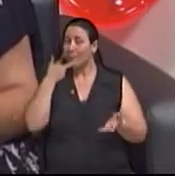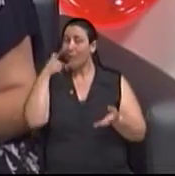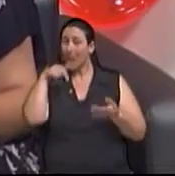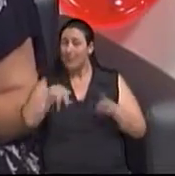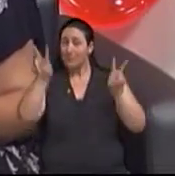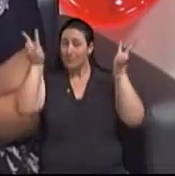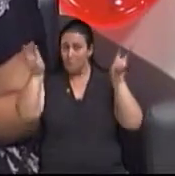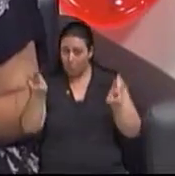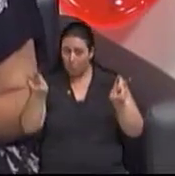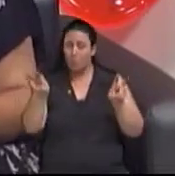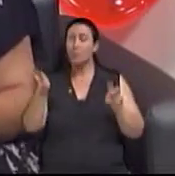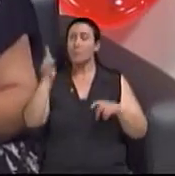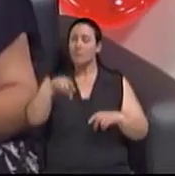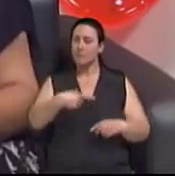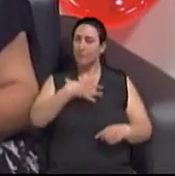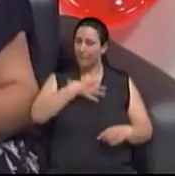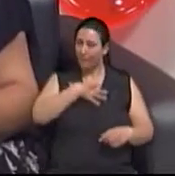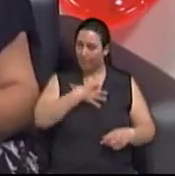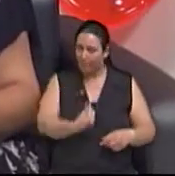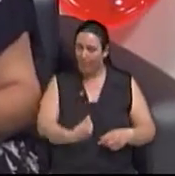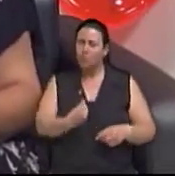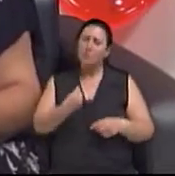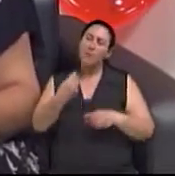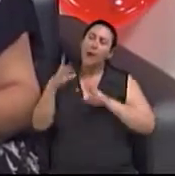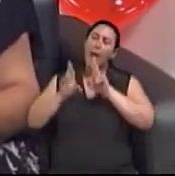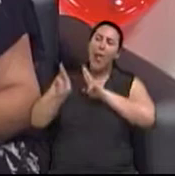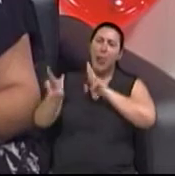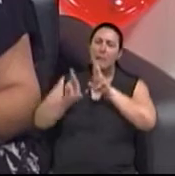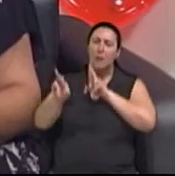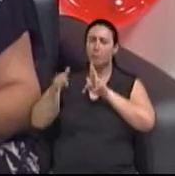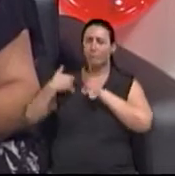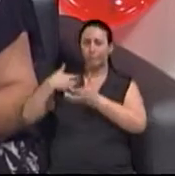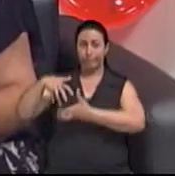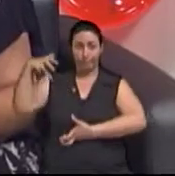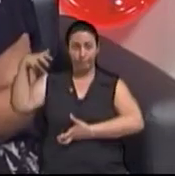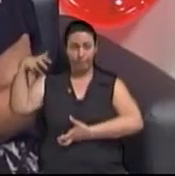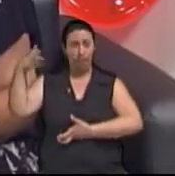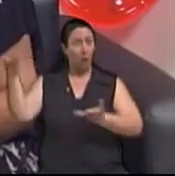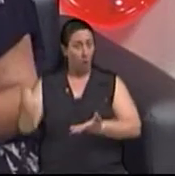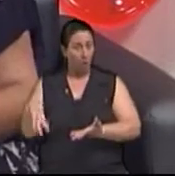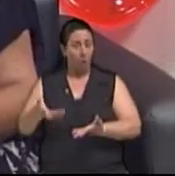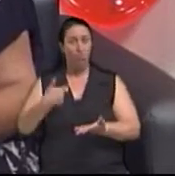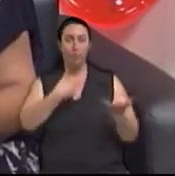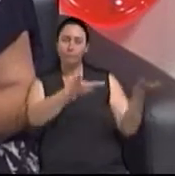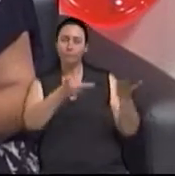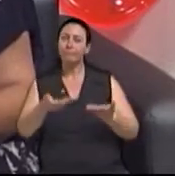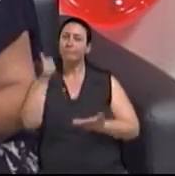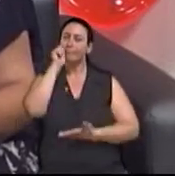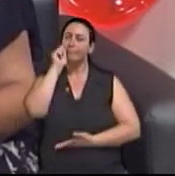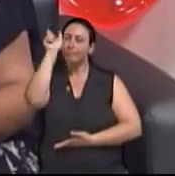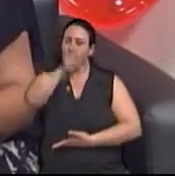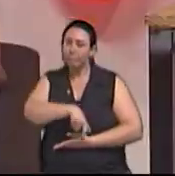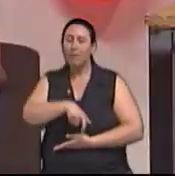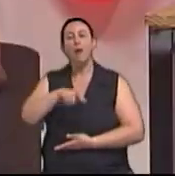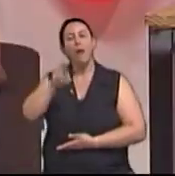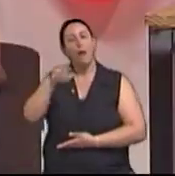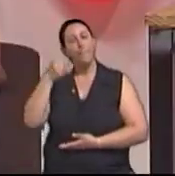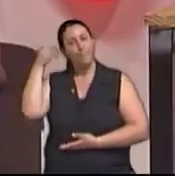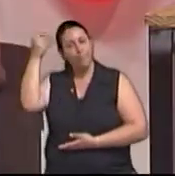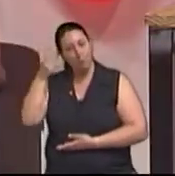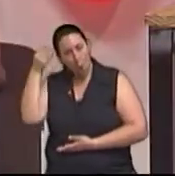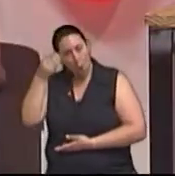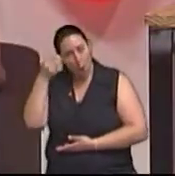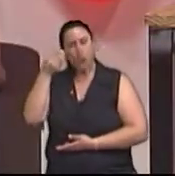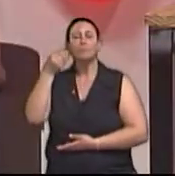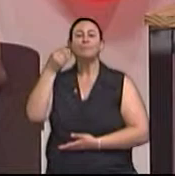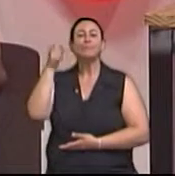relação dos filhos com a velhice dos Pais é que eu converso agora a partir deste momento com a psicóloga Cleide Maria da